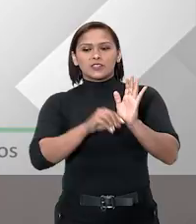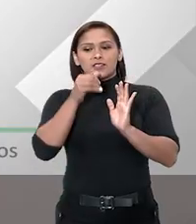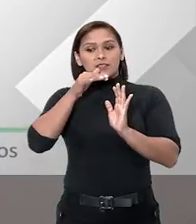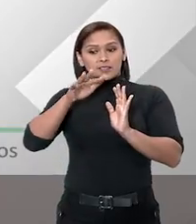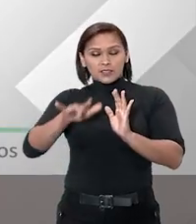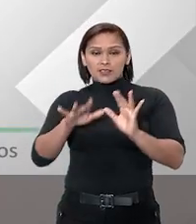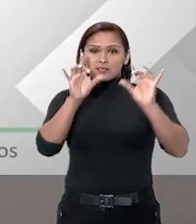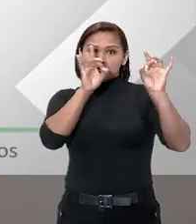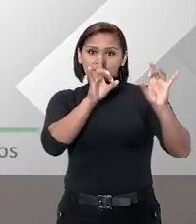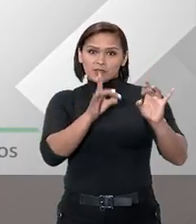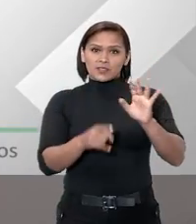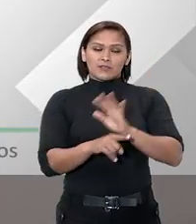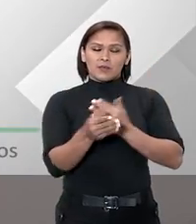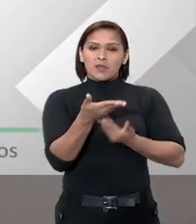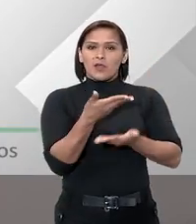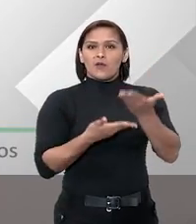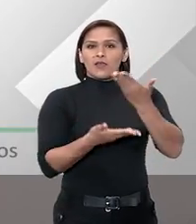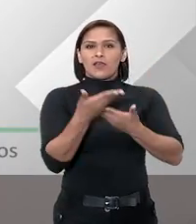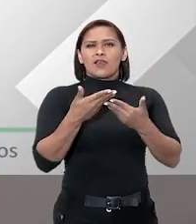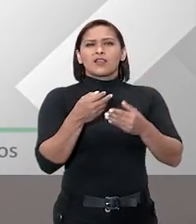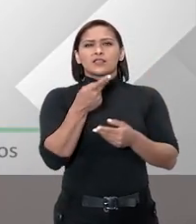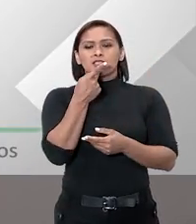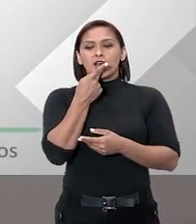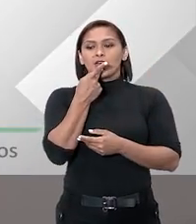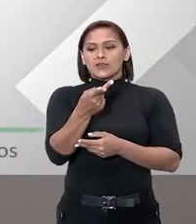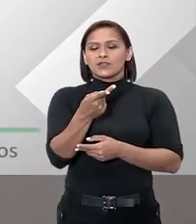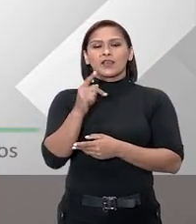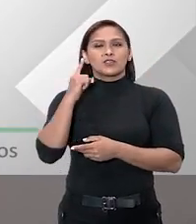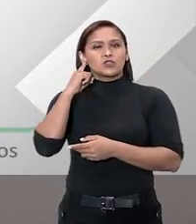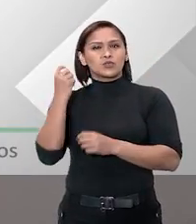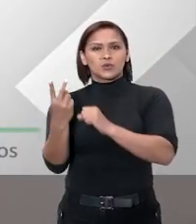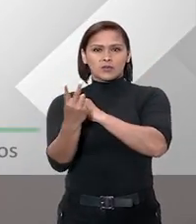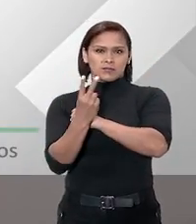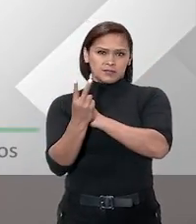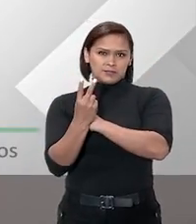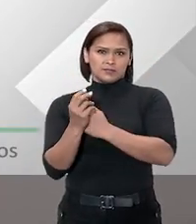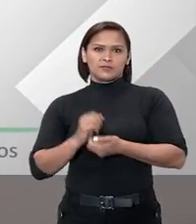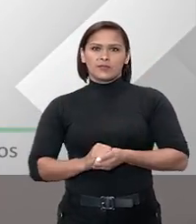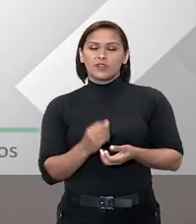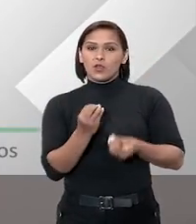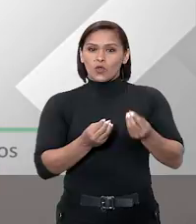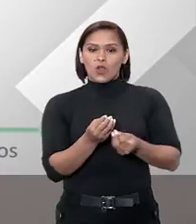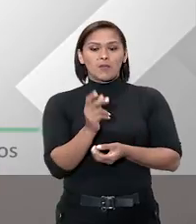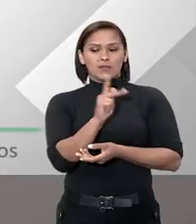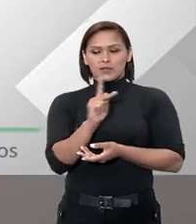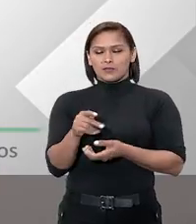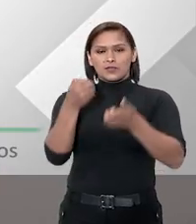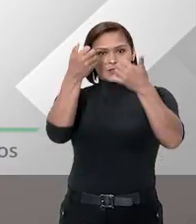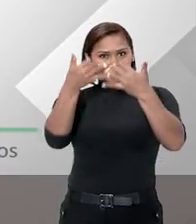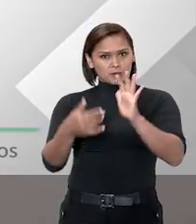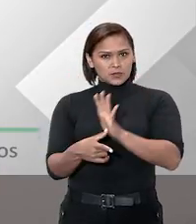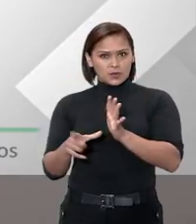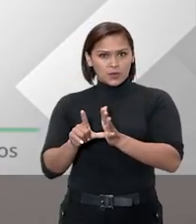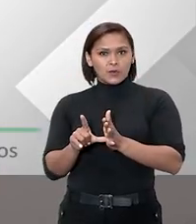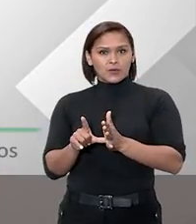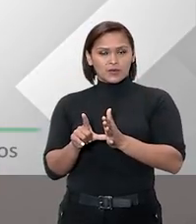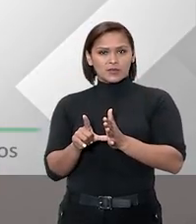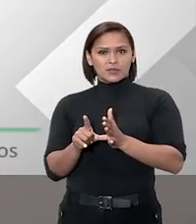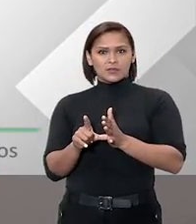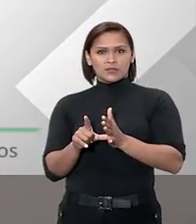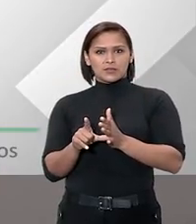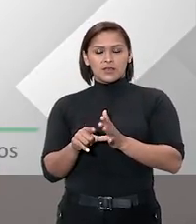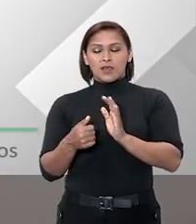essas crianças, especificamente com relação à questão da sua escuta protegida. Como bem colocado pela professora e doutora